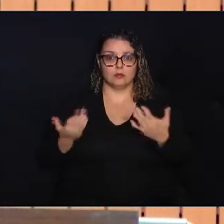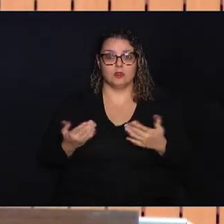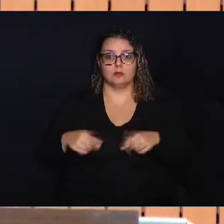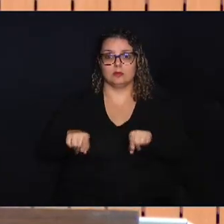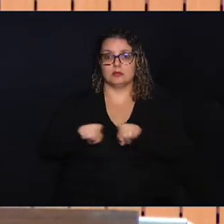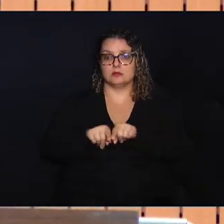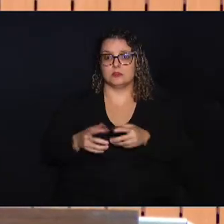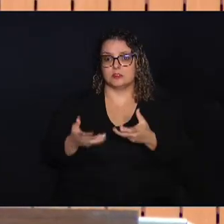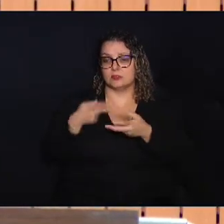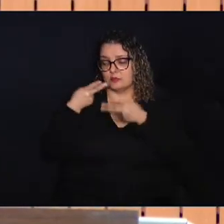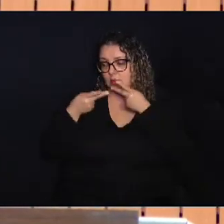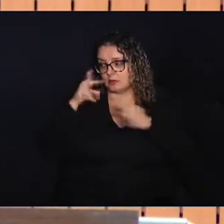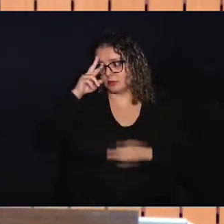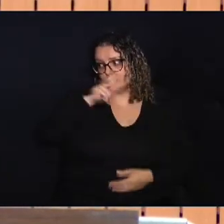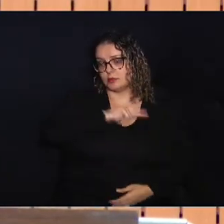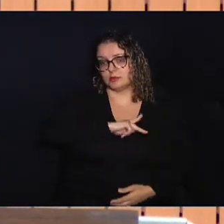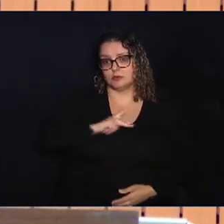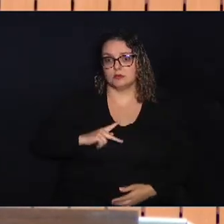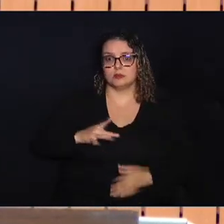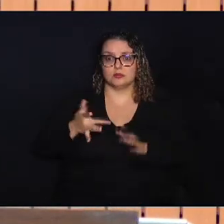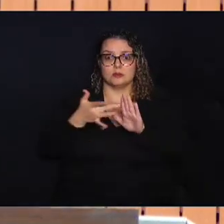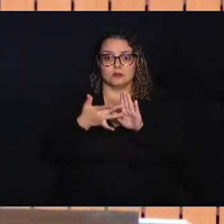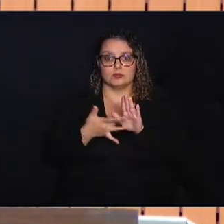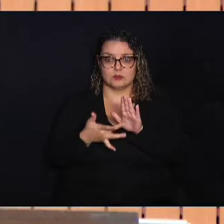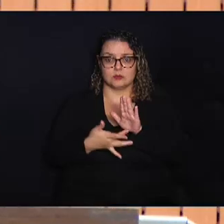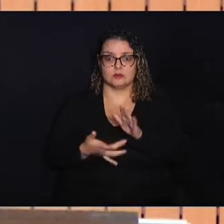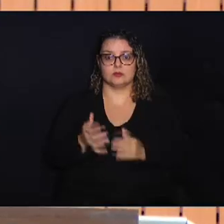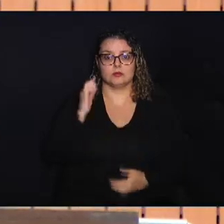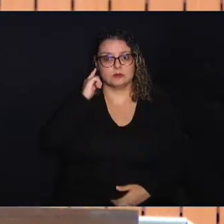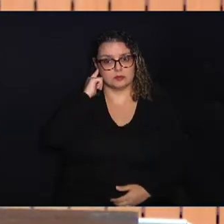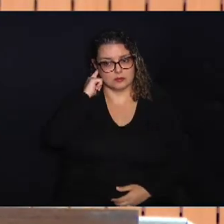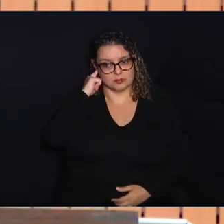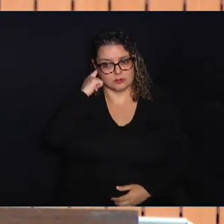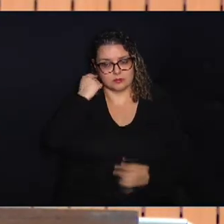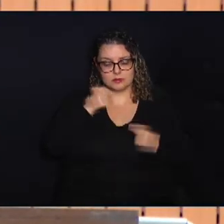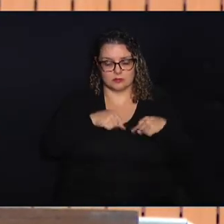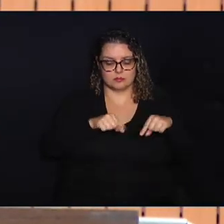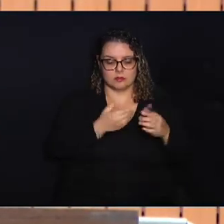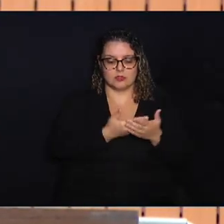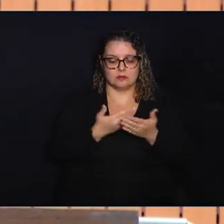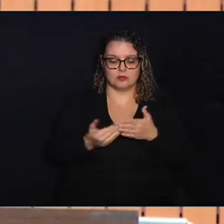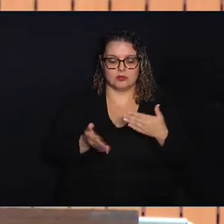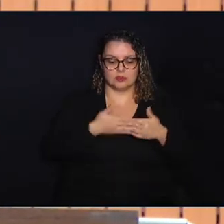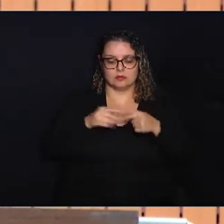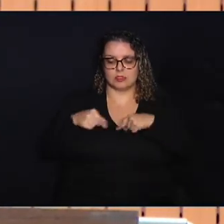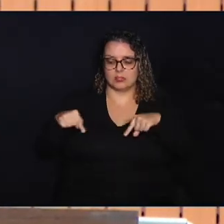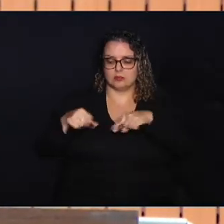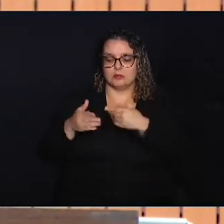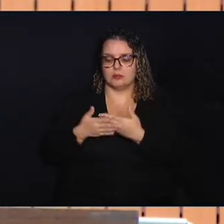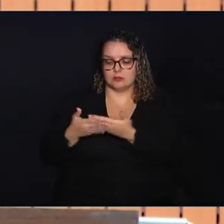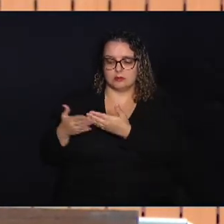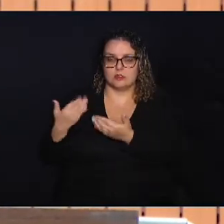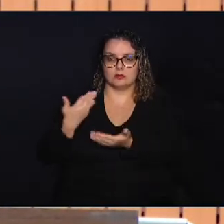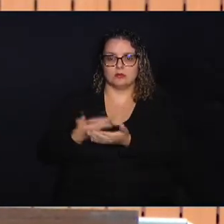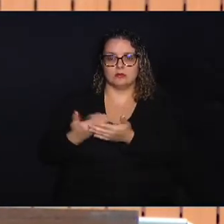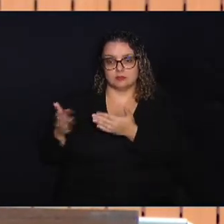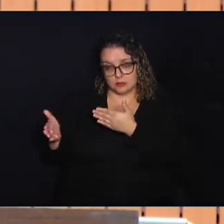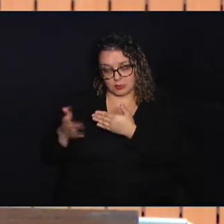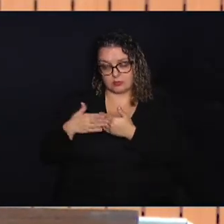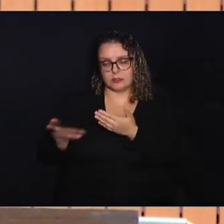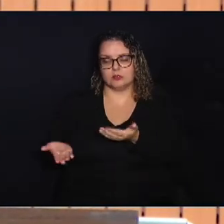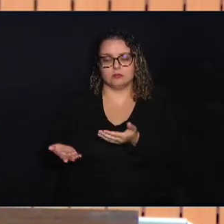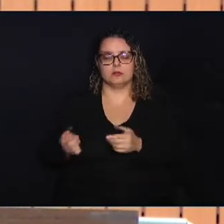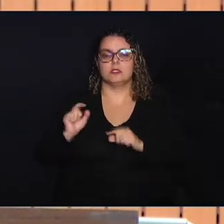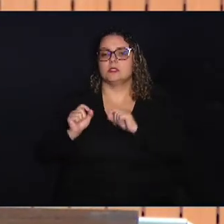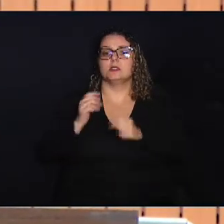também, senhor presidente, sobre a pauta do fechamento de salas de aulas aqui no nosso município. Para quem não está sabendo, a